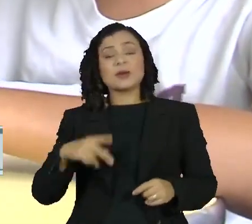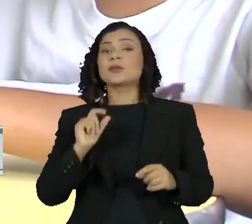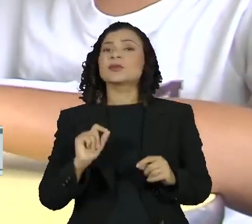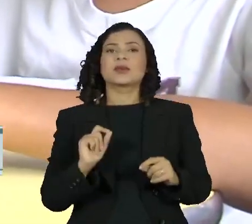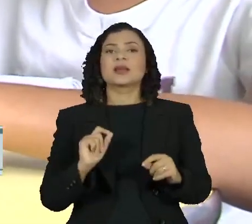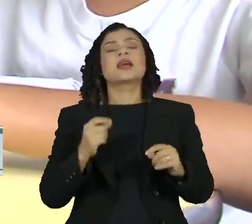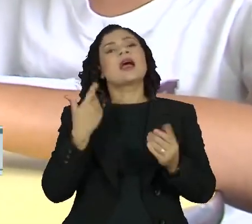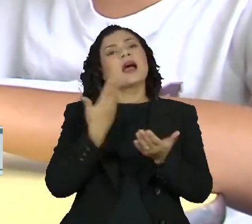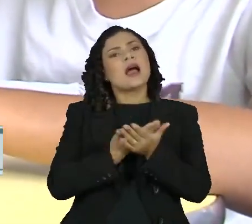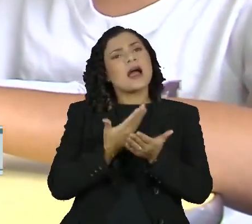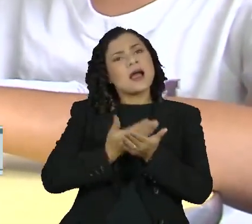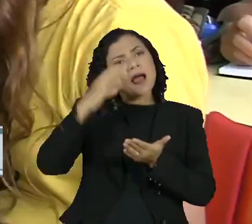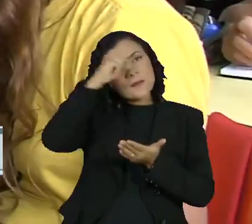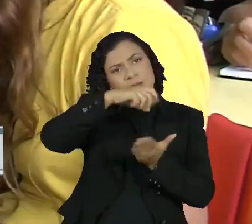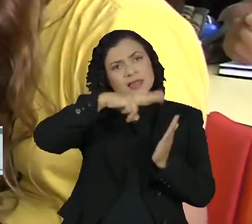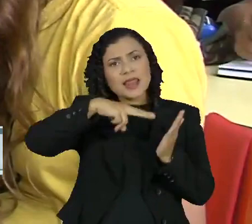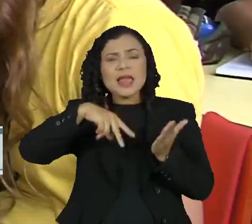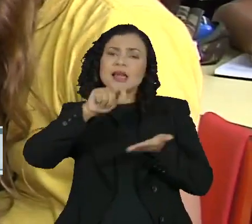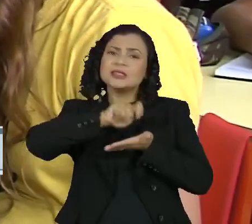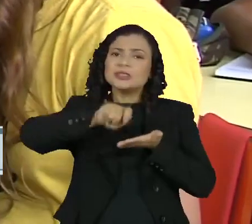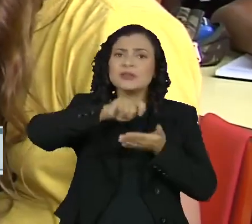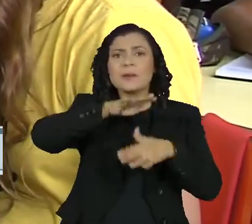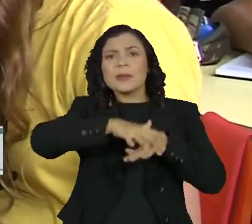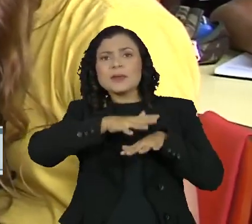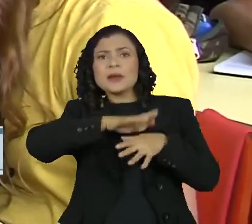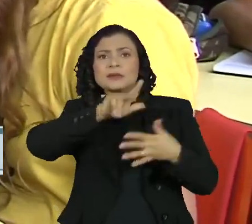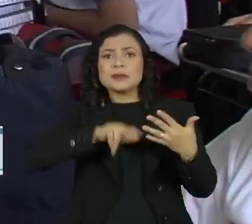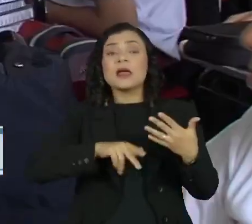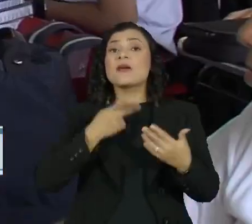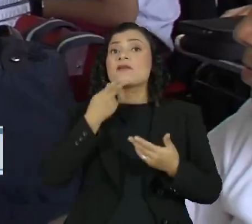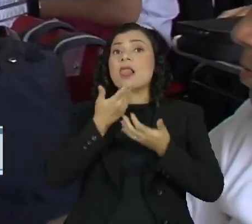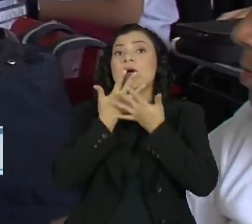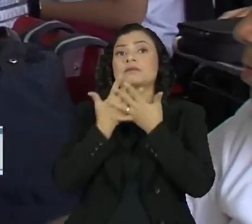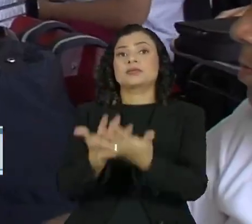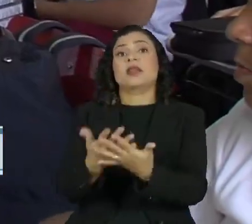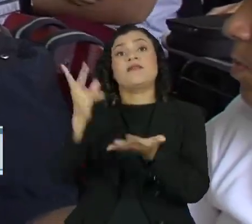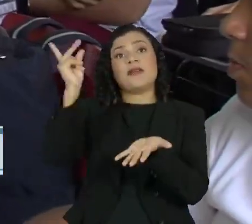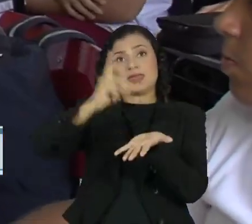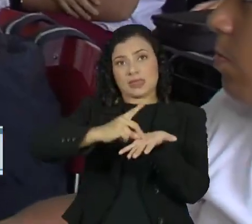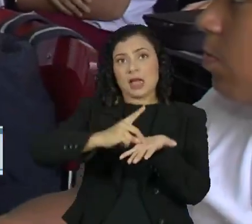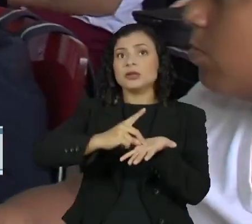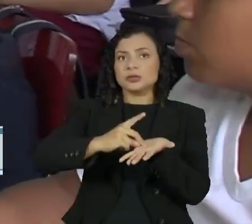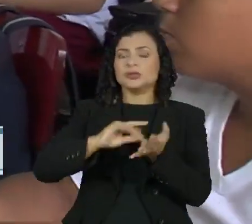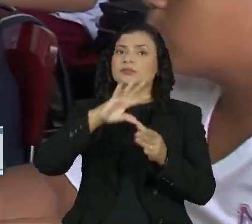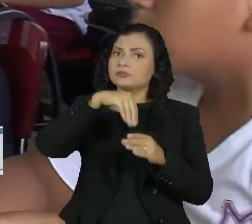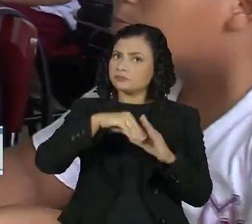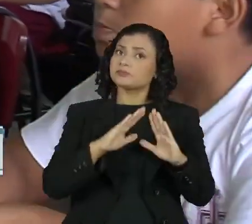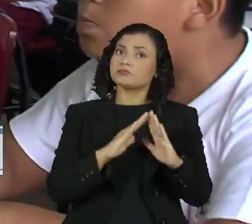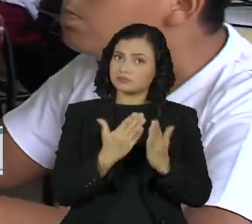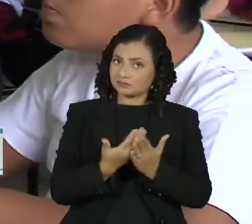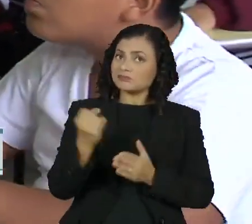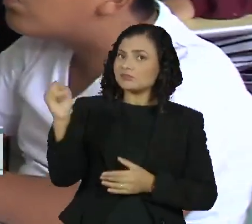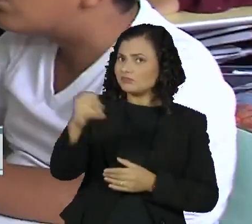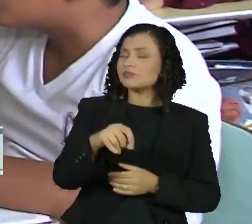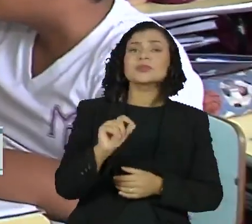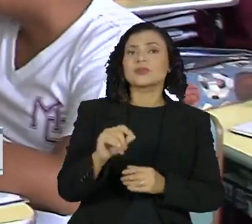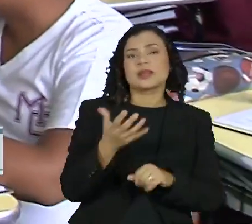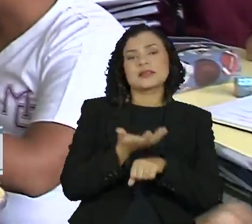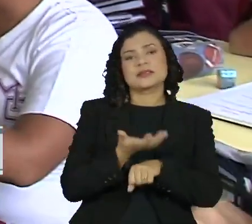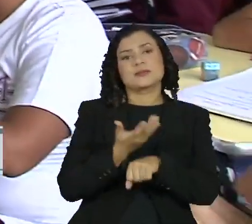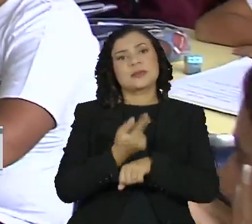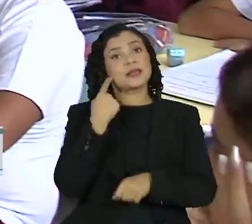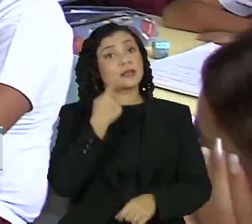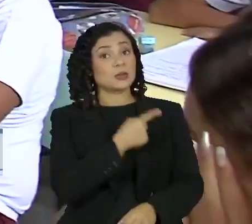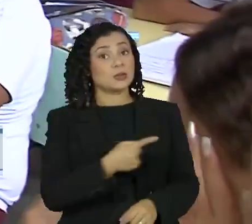escrever, resolver equações e a falar a verdade. O assunto é abordado em sala de aula através de uma disciplina